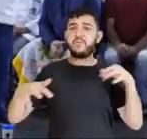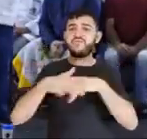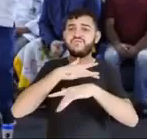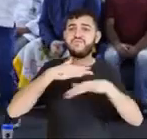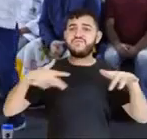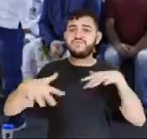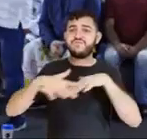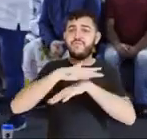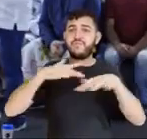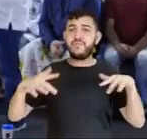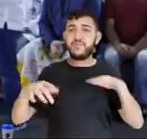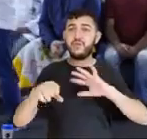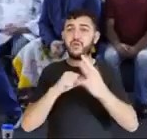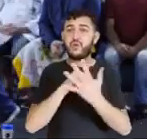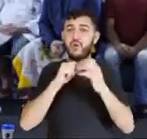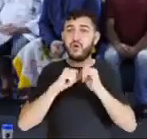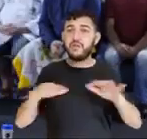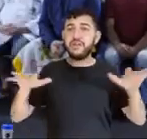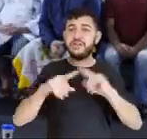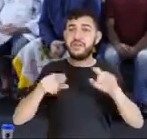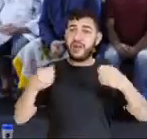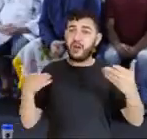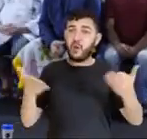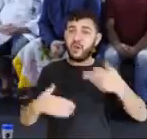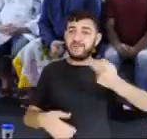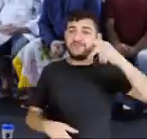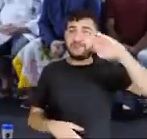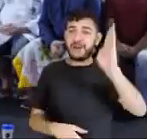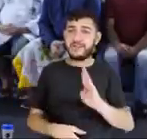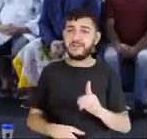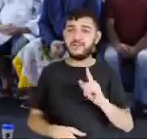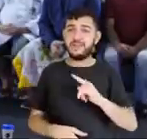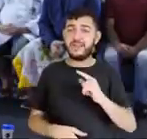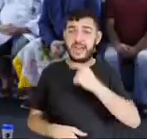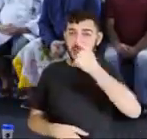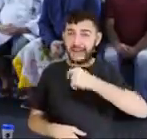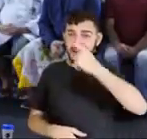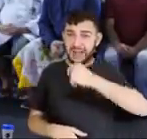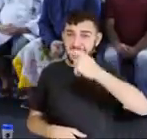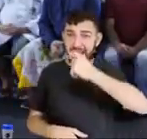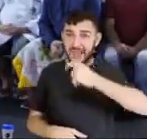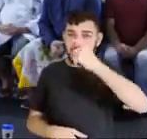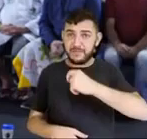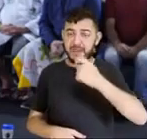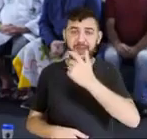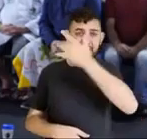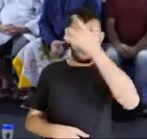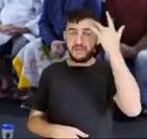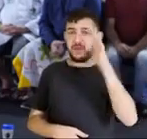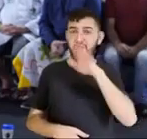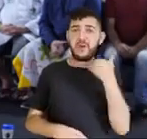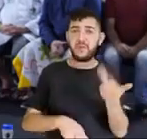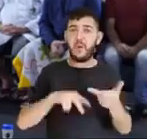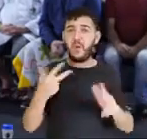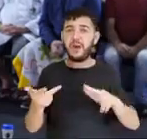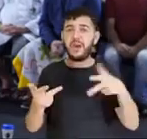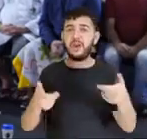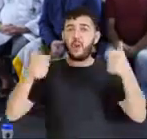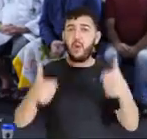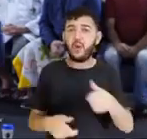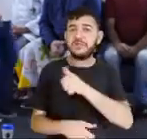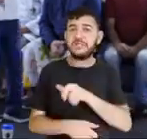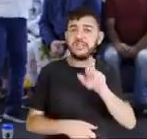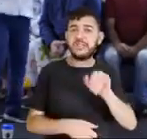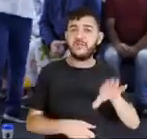Covid, agora nós temos no Brasil uma gripe chamada influenza que está matando no Rio de Janeiro mais do que o Covid.